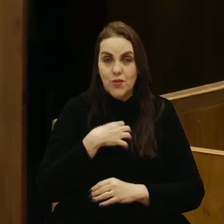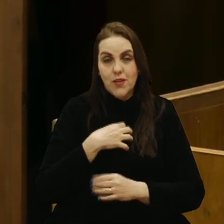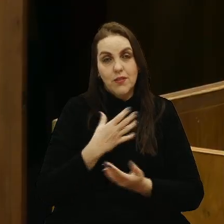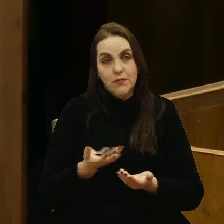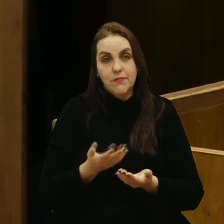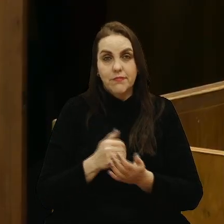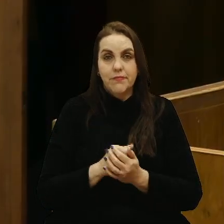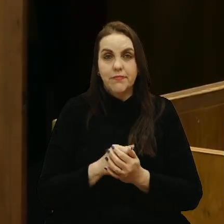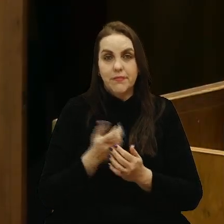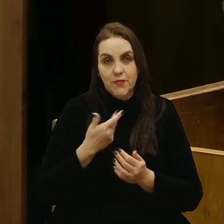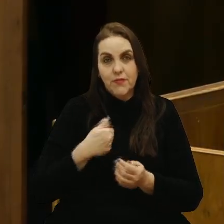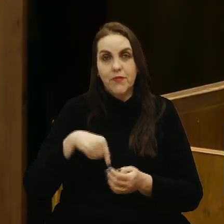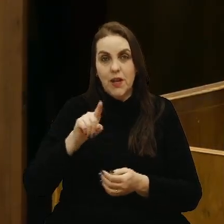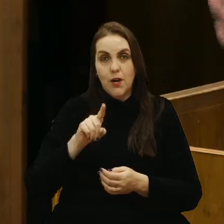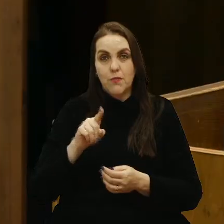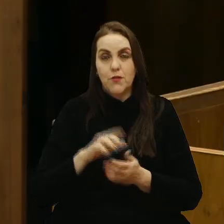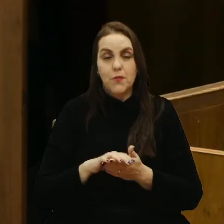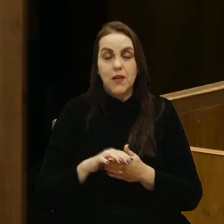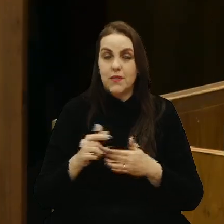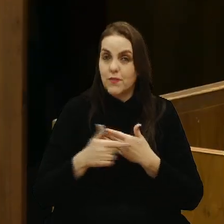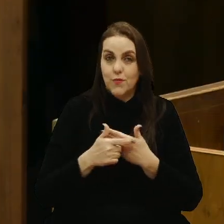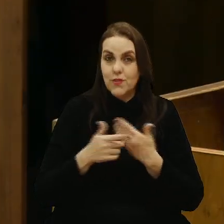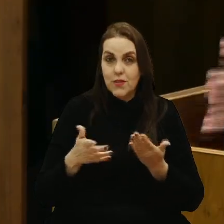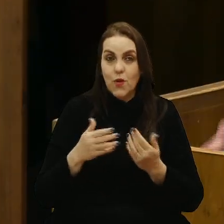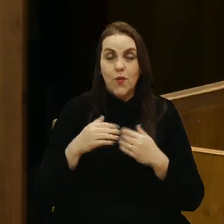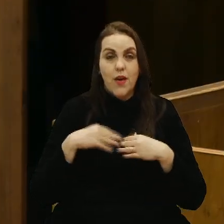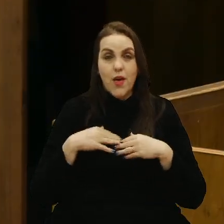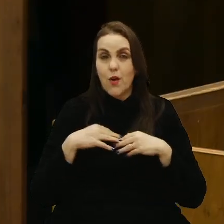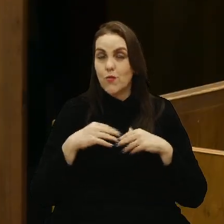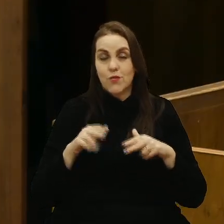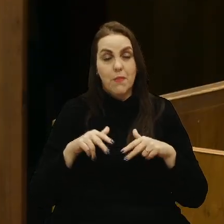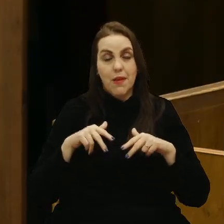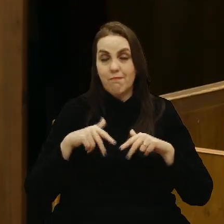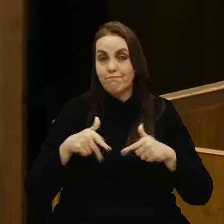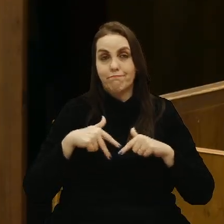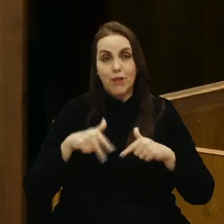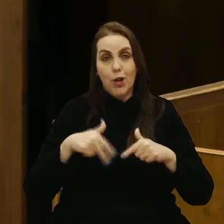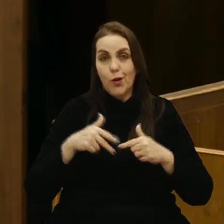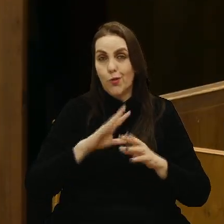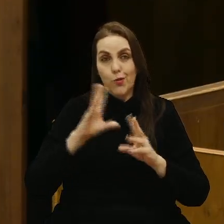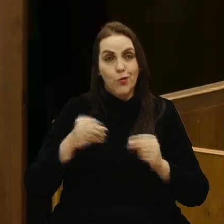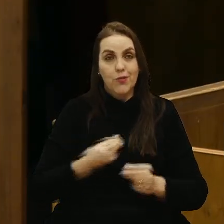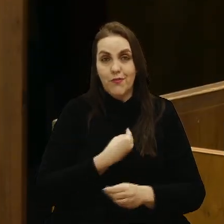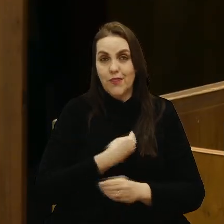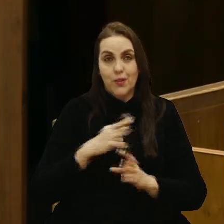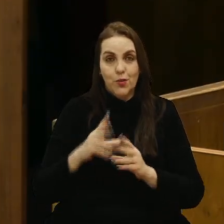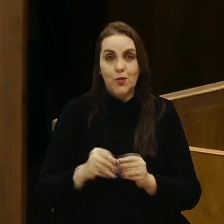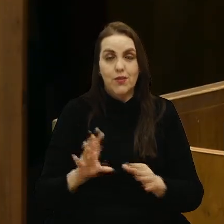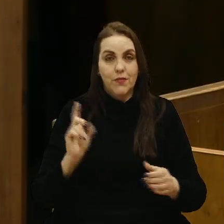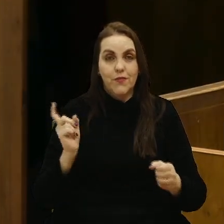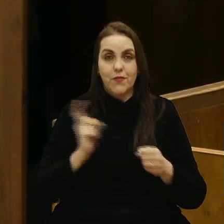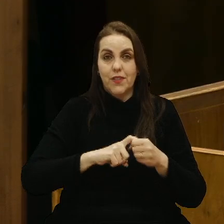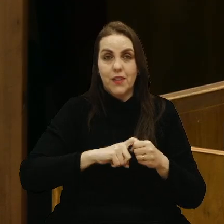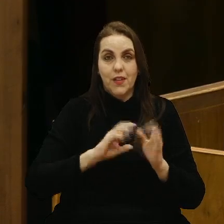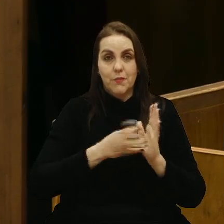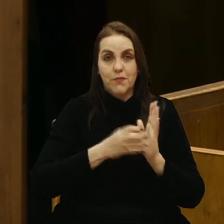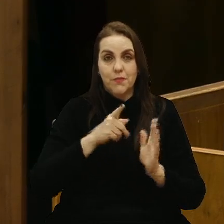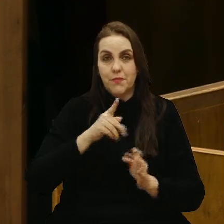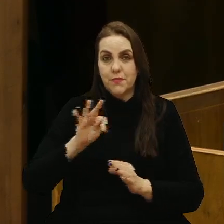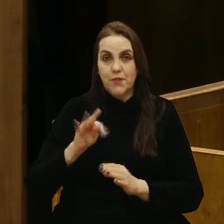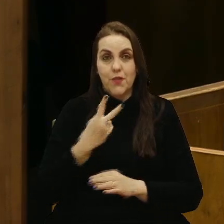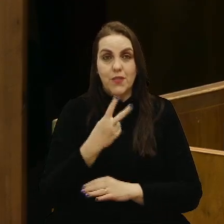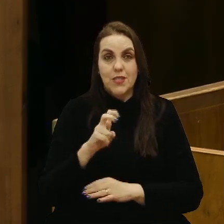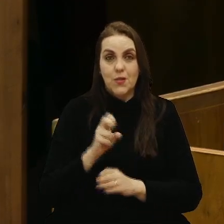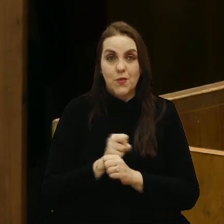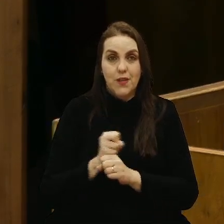para essa tarefa. Eu sou um militante de vida toda, só fui filiado ao meu partido, ao PT, há 25 anos, e, enfim,